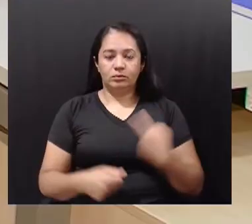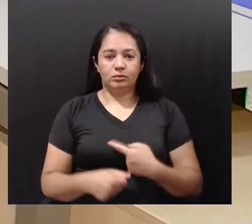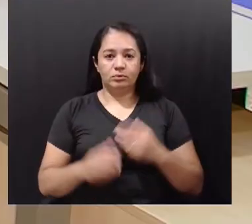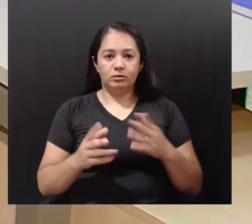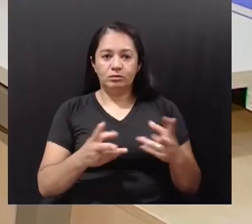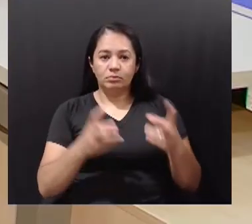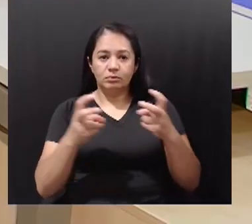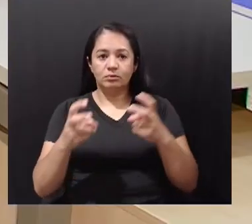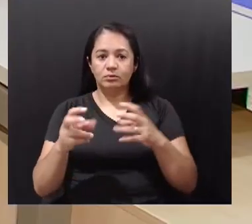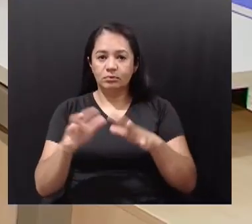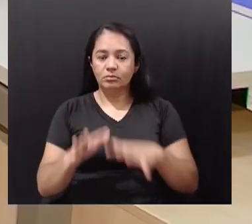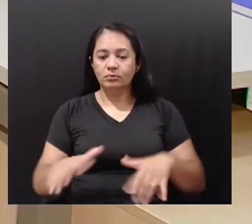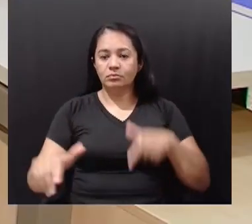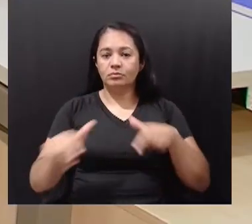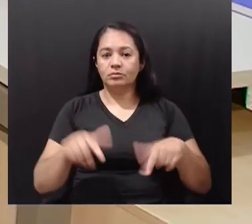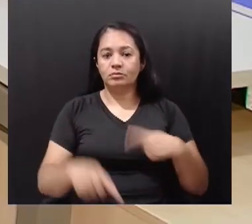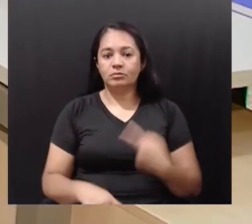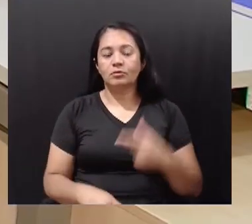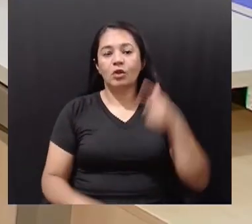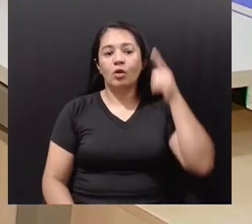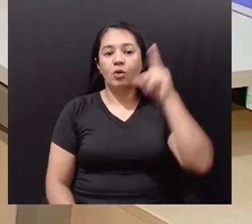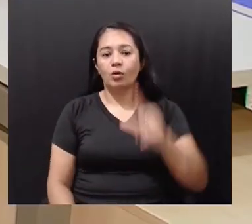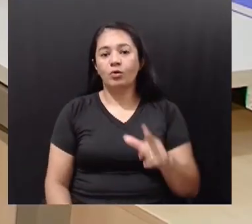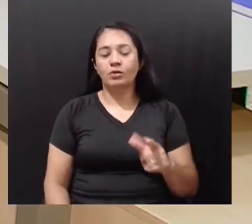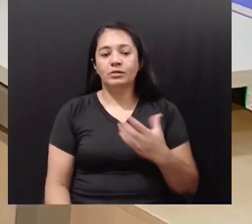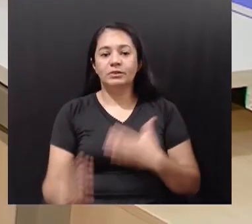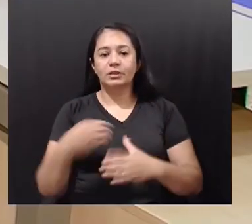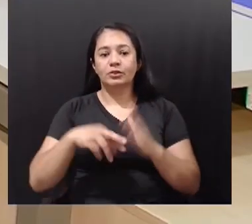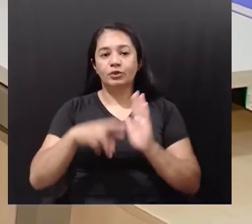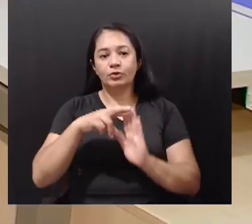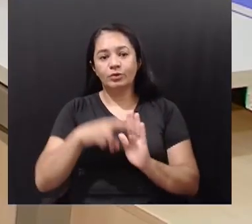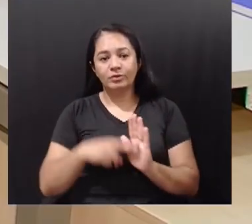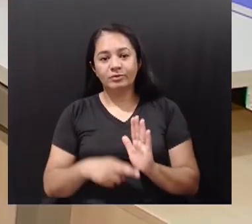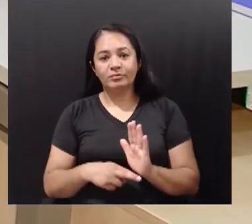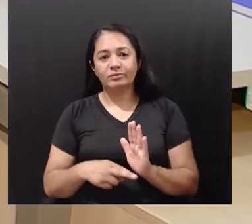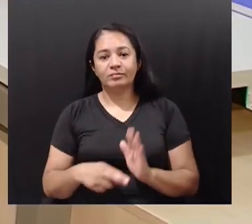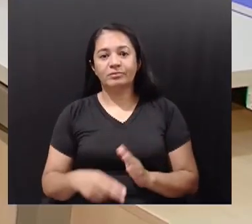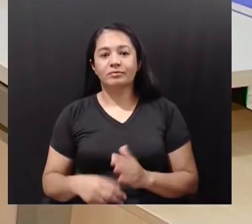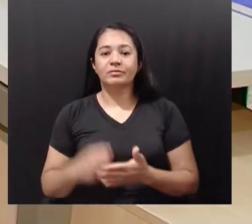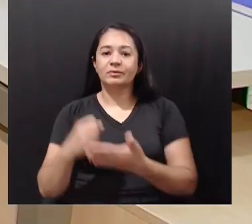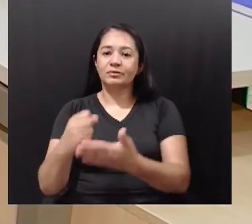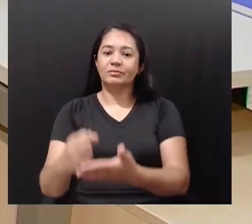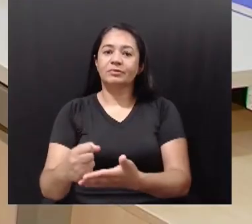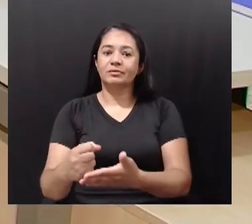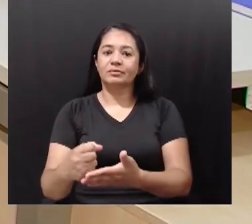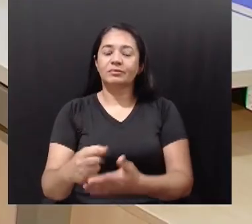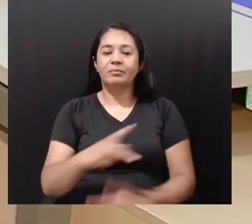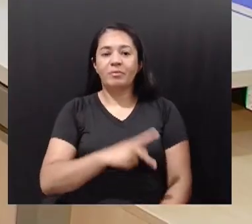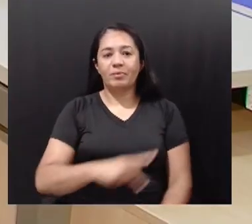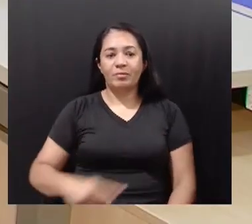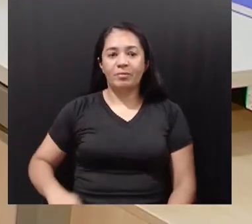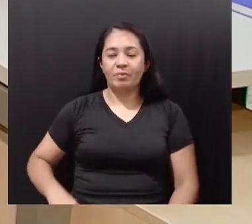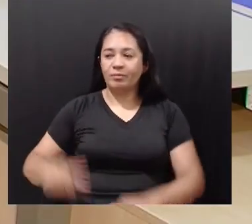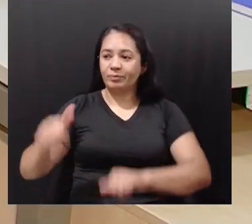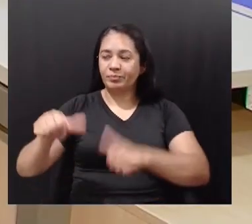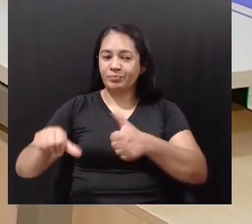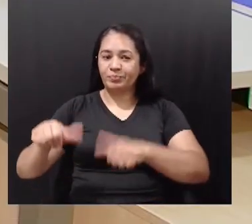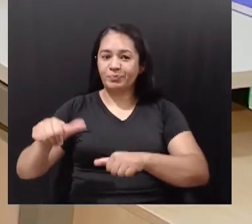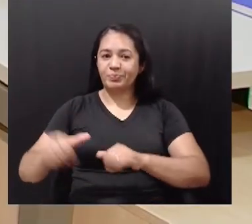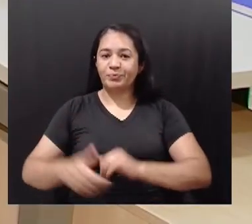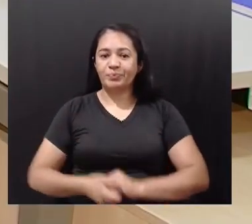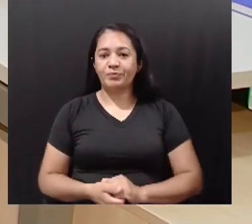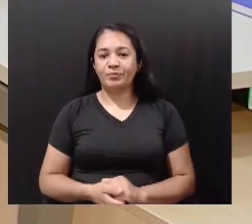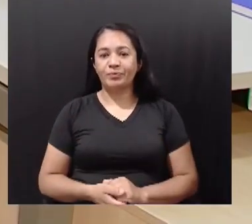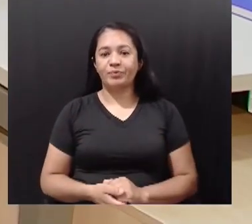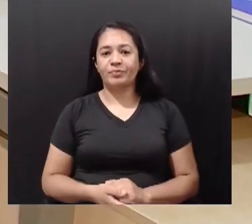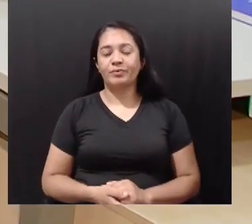gente conseguindo isso nos nossos relatórios e encaminha para a presidência analisar. E coordenar a preparação